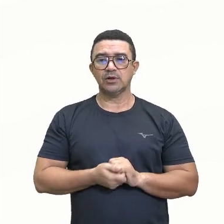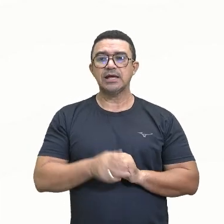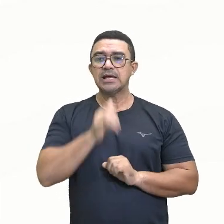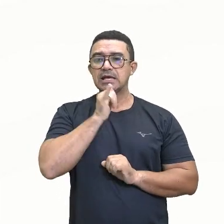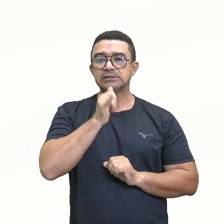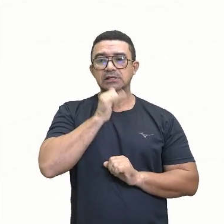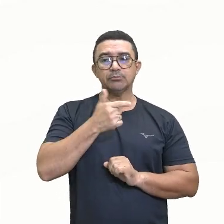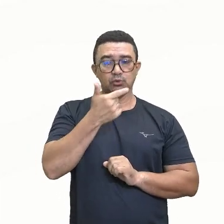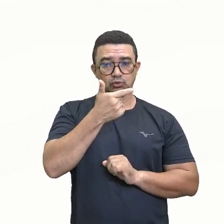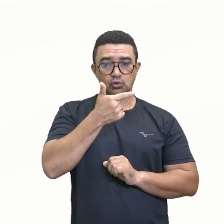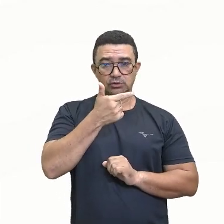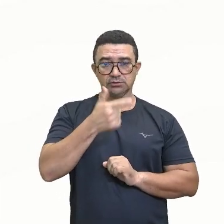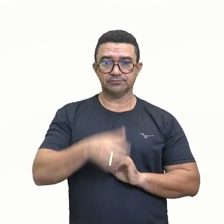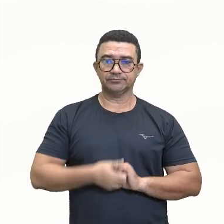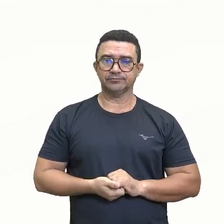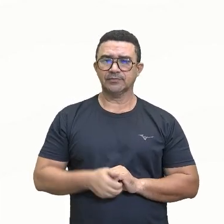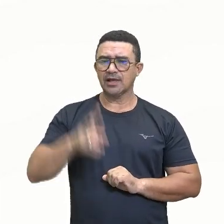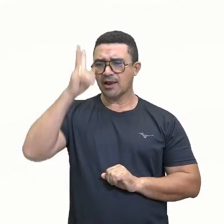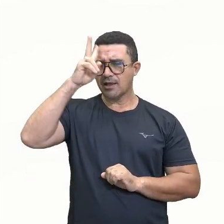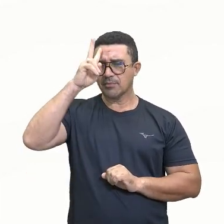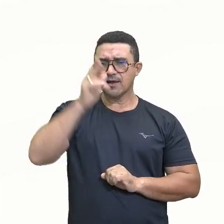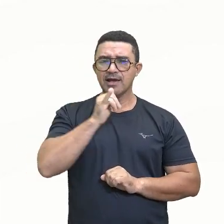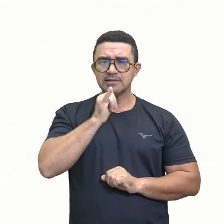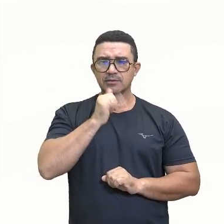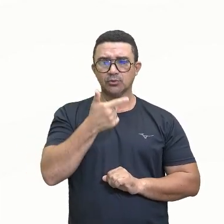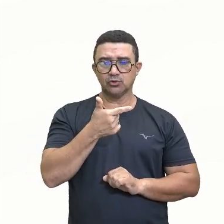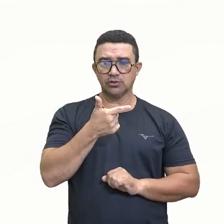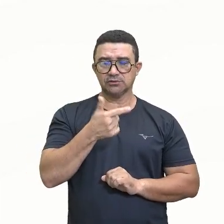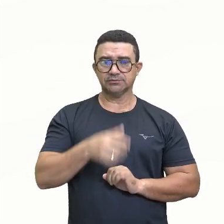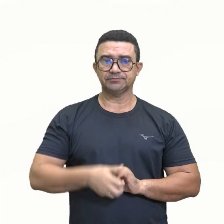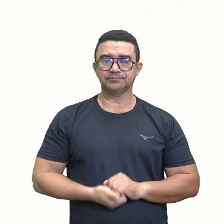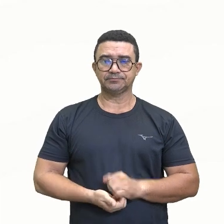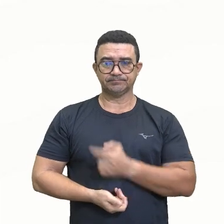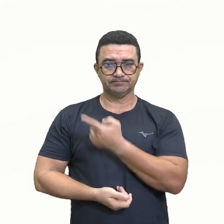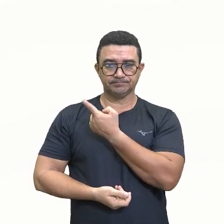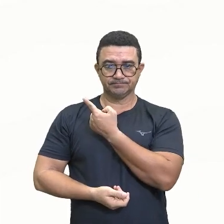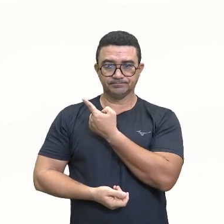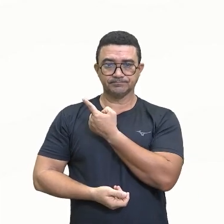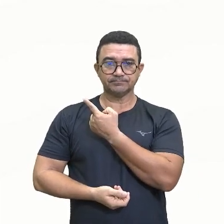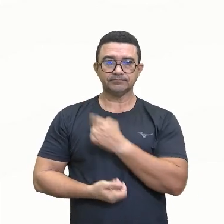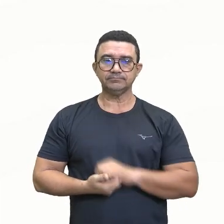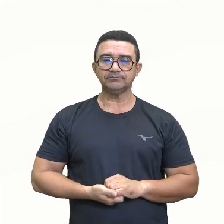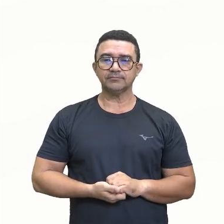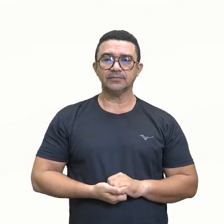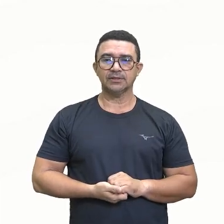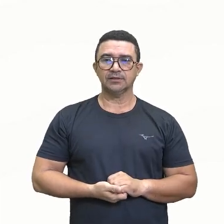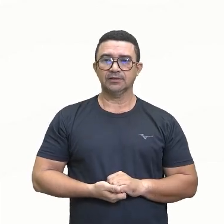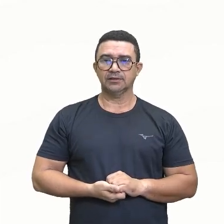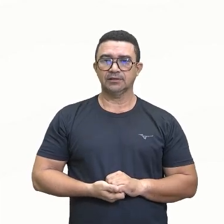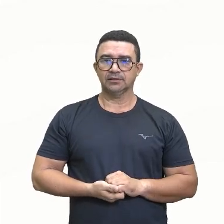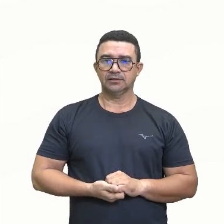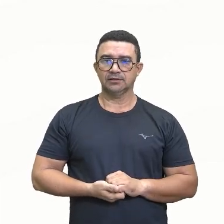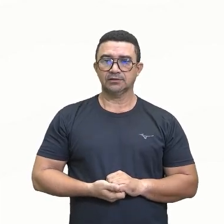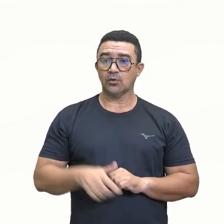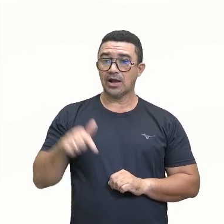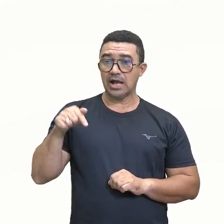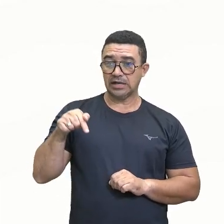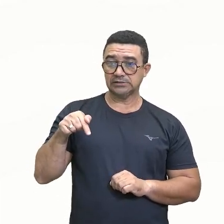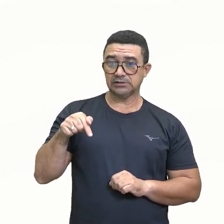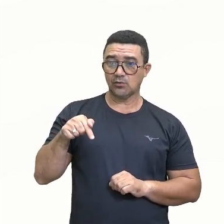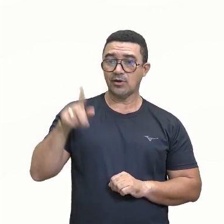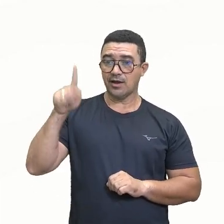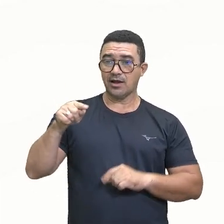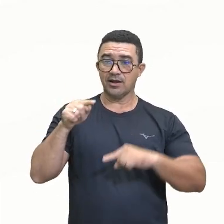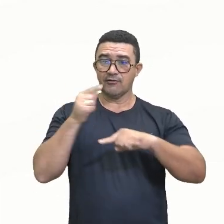exemplo. Vocês lembram do segundo exemplo? O segundo exemplo, a razão era uma